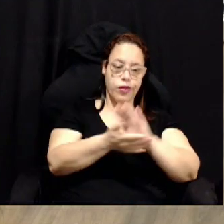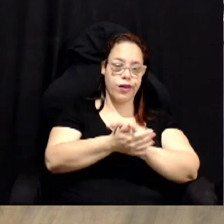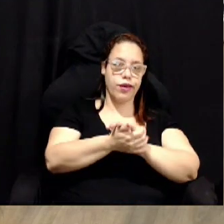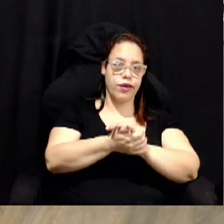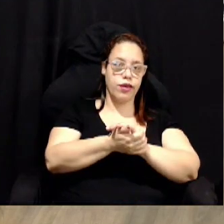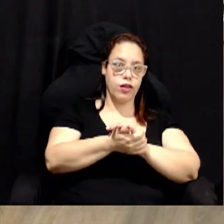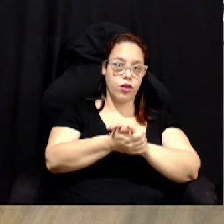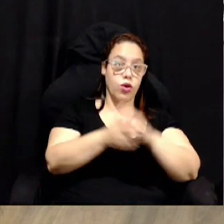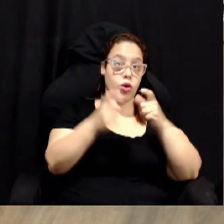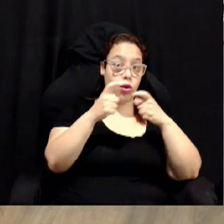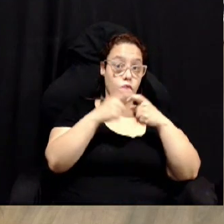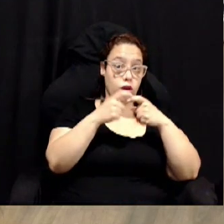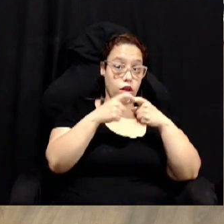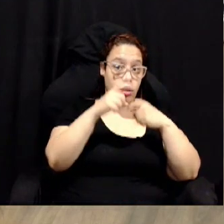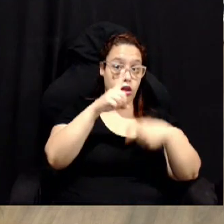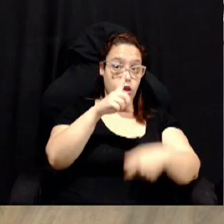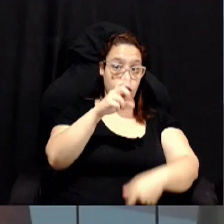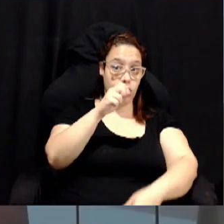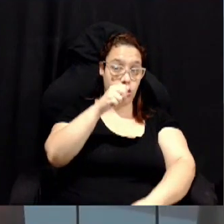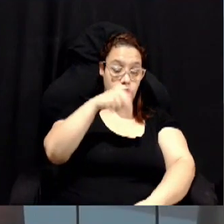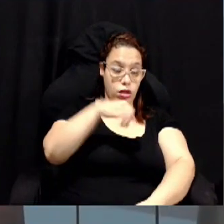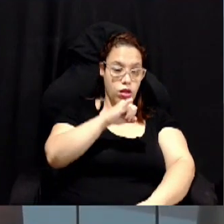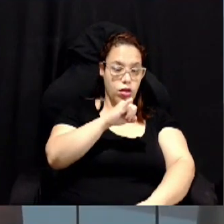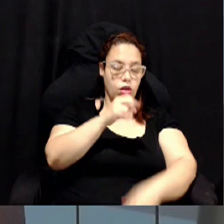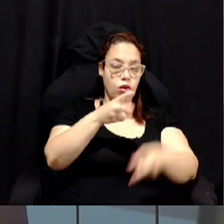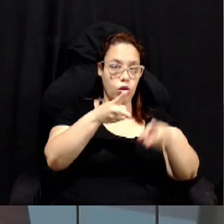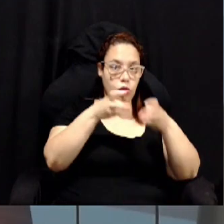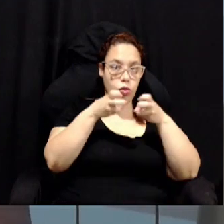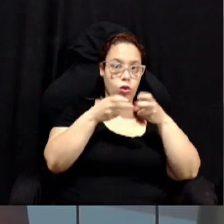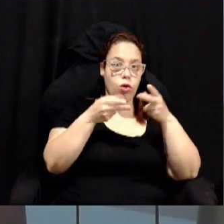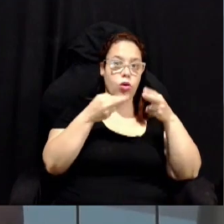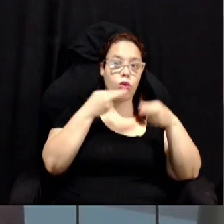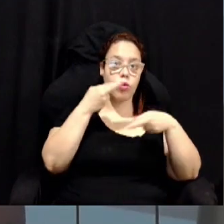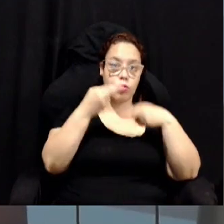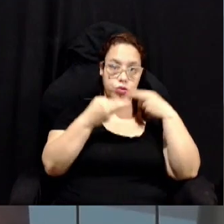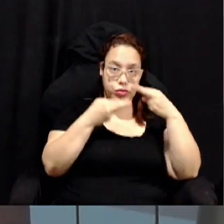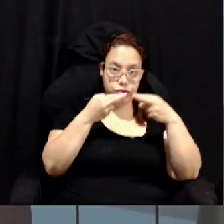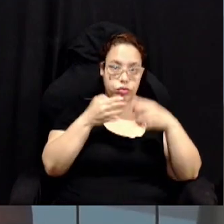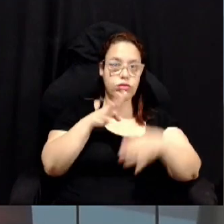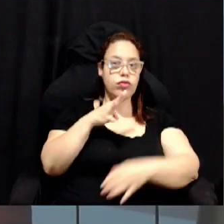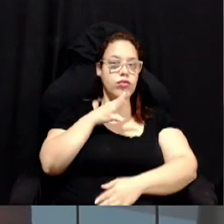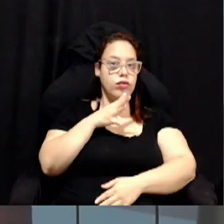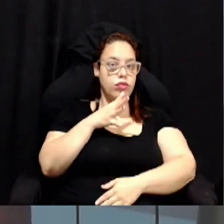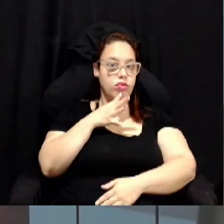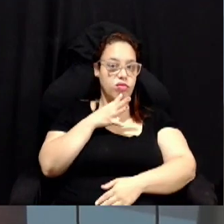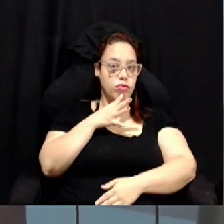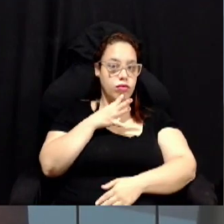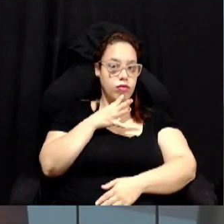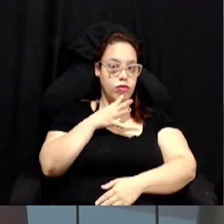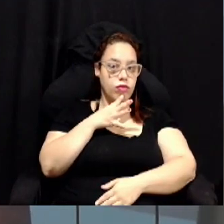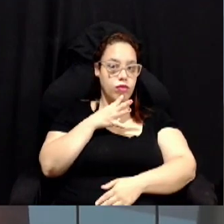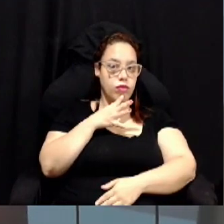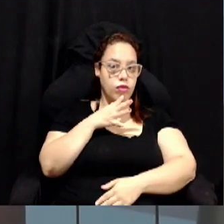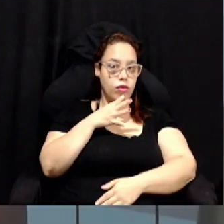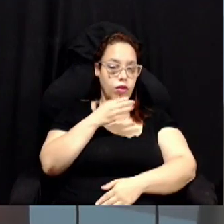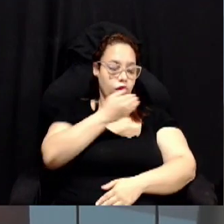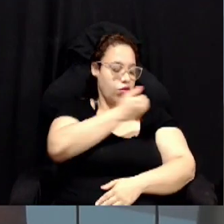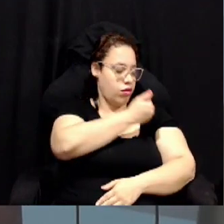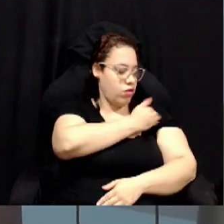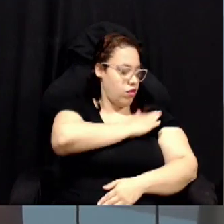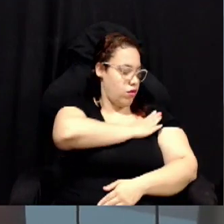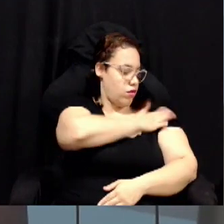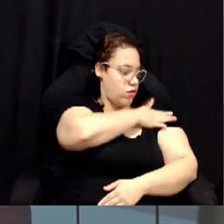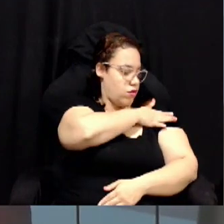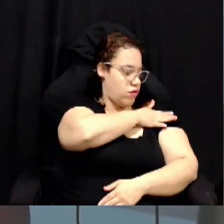Dani. Eu percebo por relatos de pessoas que eu conheço que existe um preconceito velado, vamos dizer